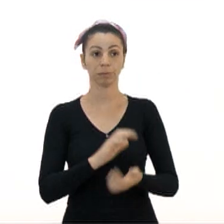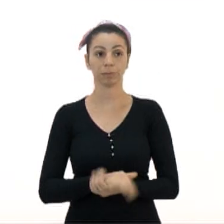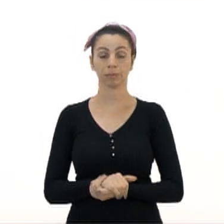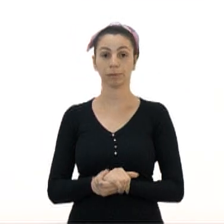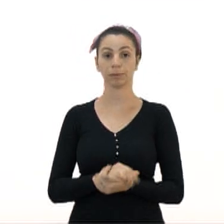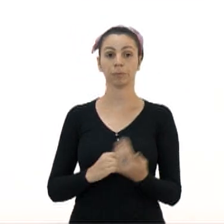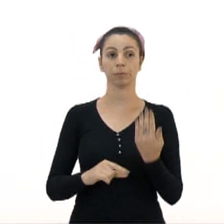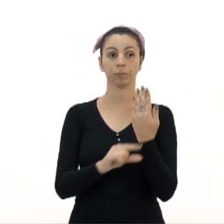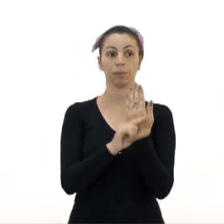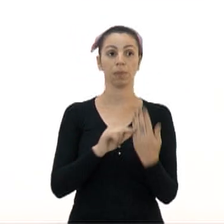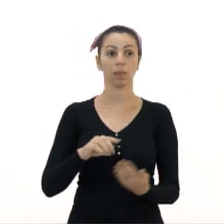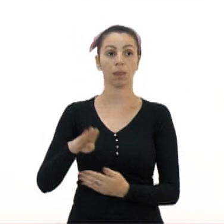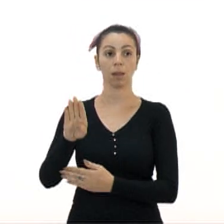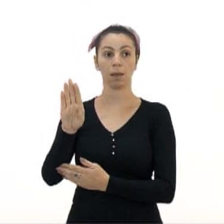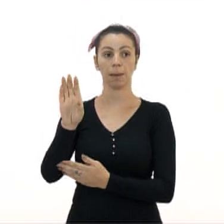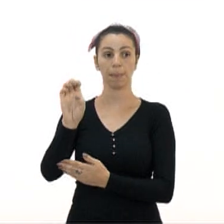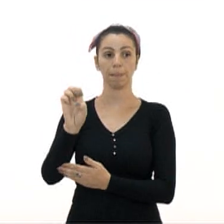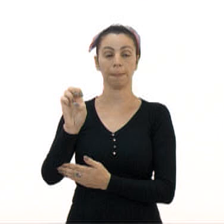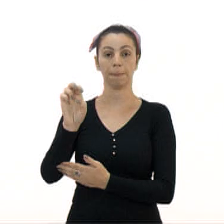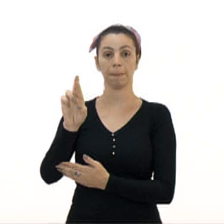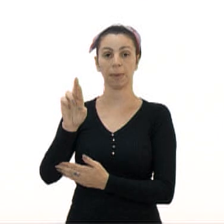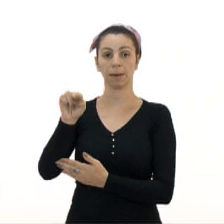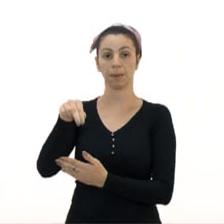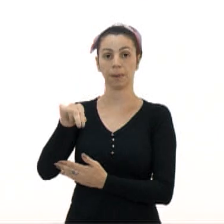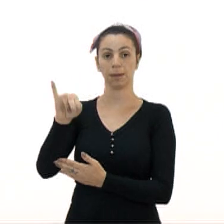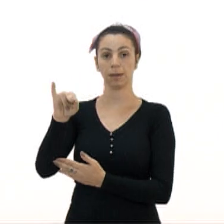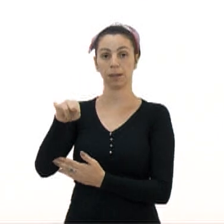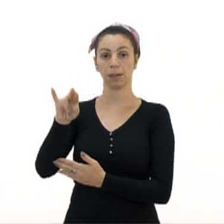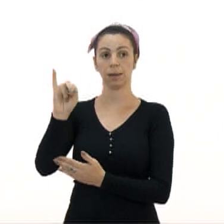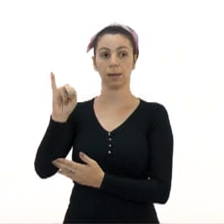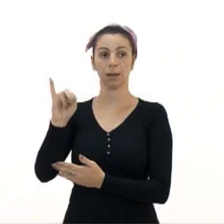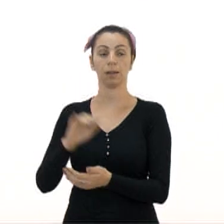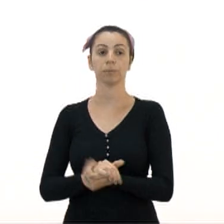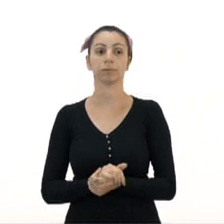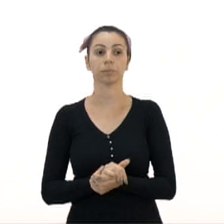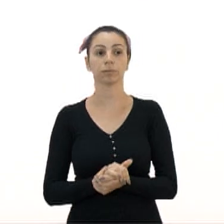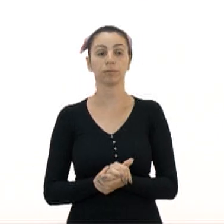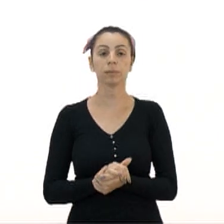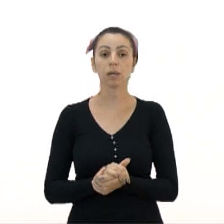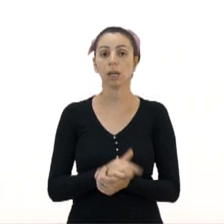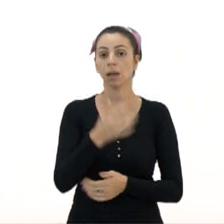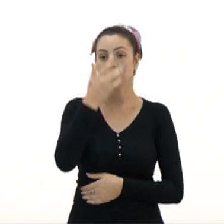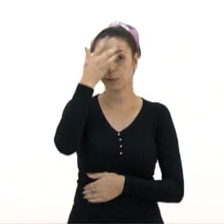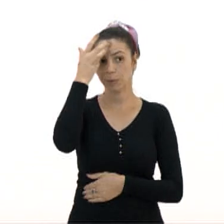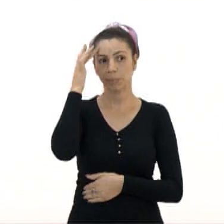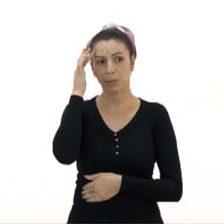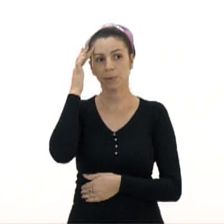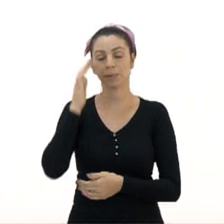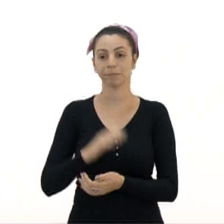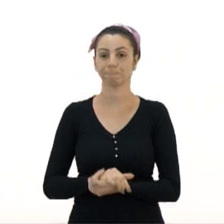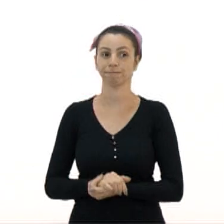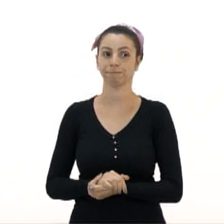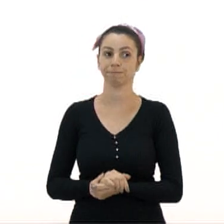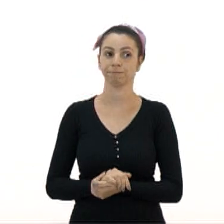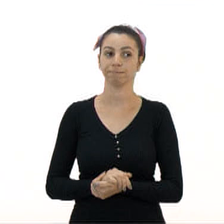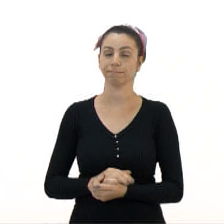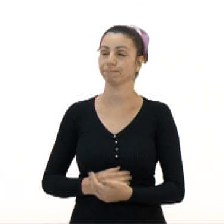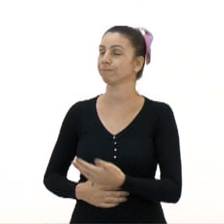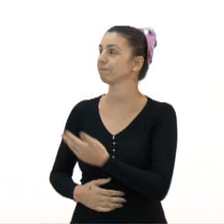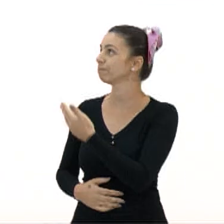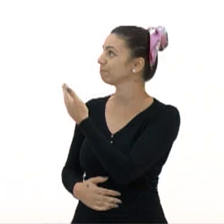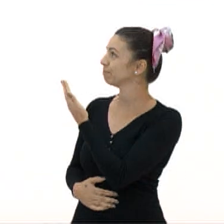1665. Escultura, Bernini, tá? Escultor, arquiteto, urbanista, decorador, teatrólogo, compositor, cenógrafo. Era